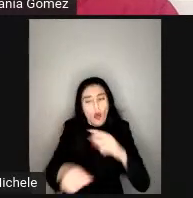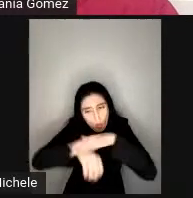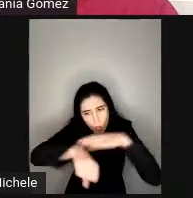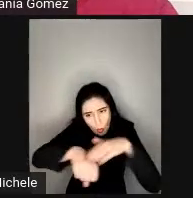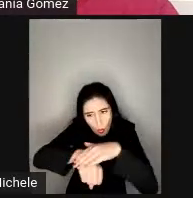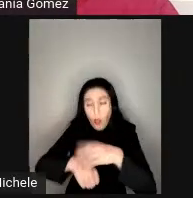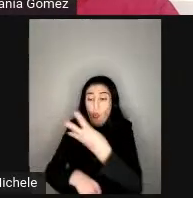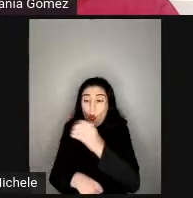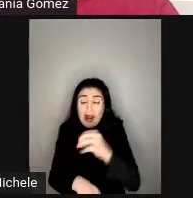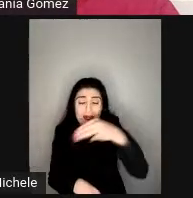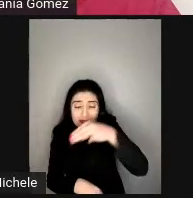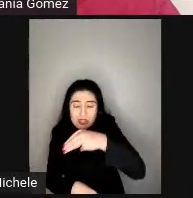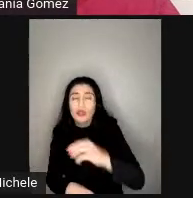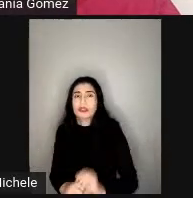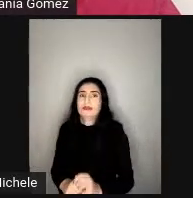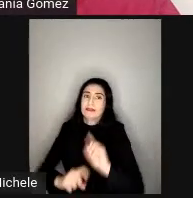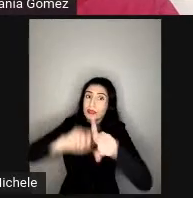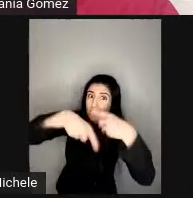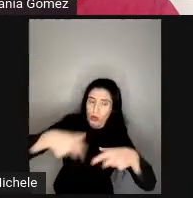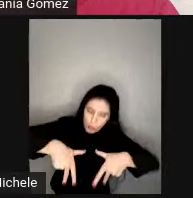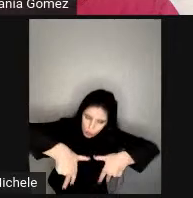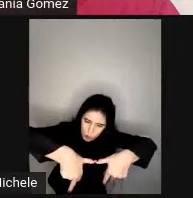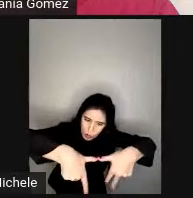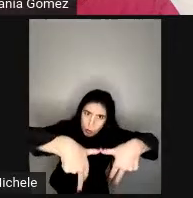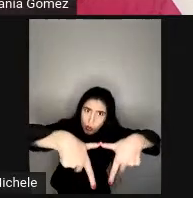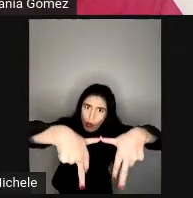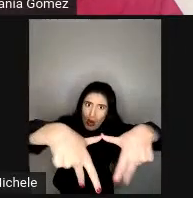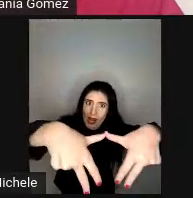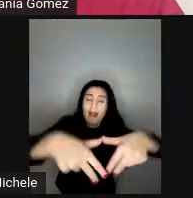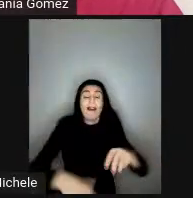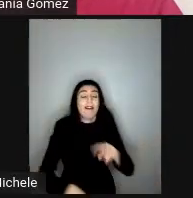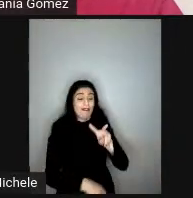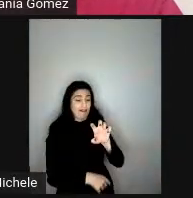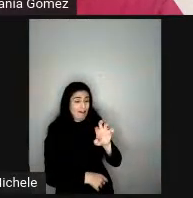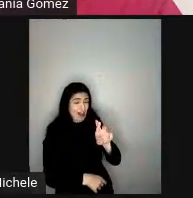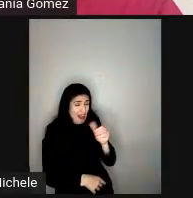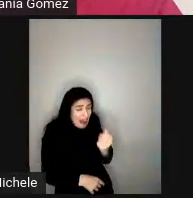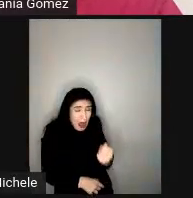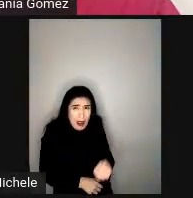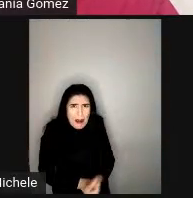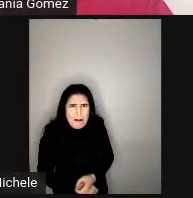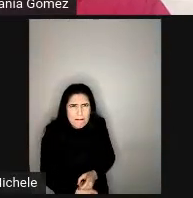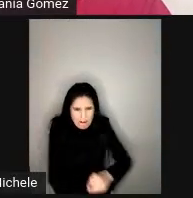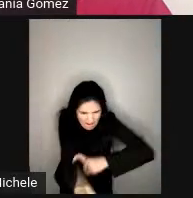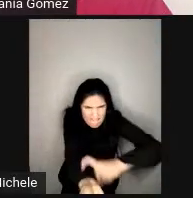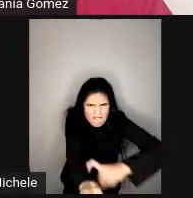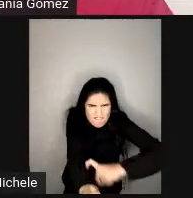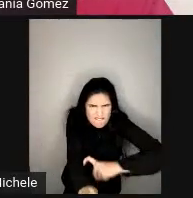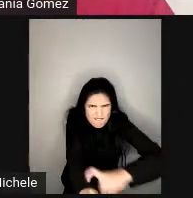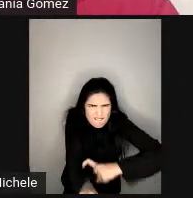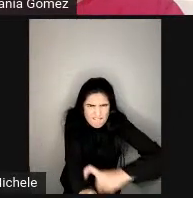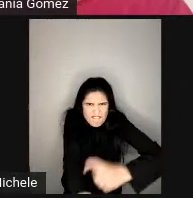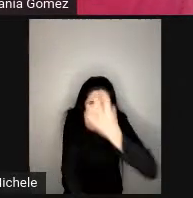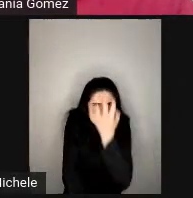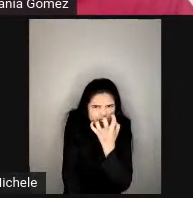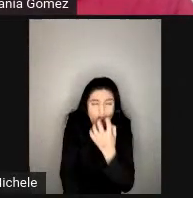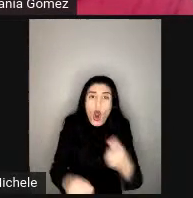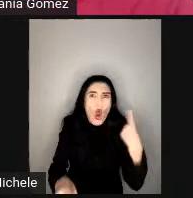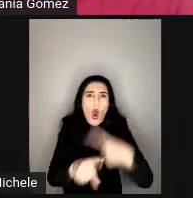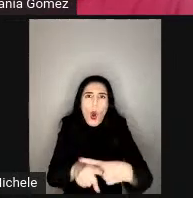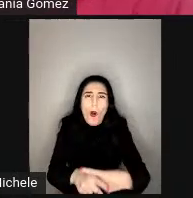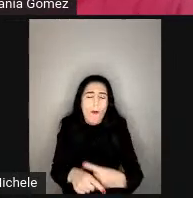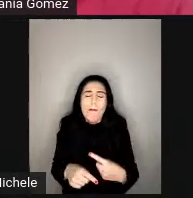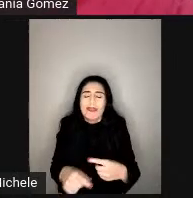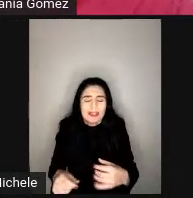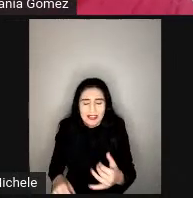Mas quando nós saímos de lá, a única coisa que deixava a Vera extremamente irritada é que ela dizia, como é que esse sujeito me dá uma notícia dessa